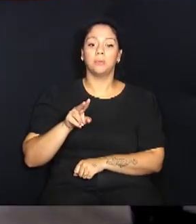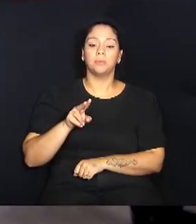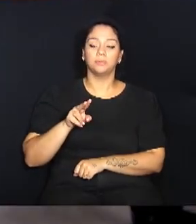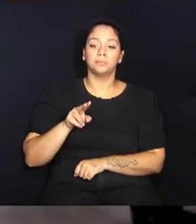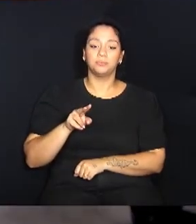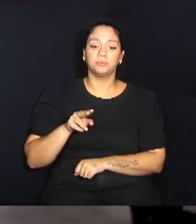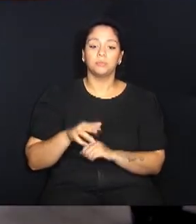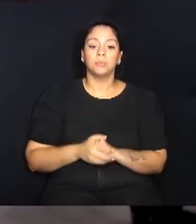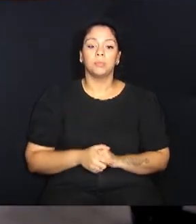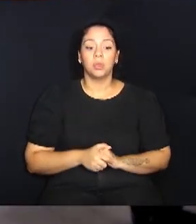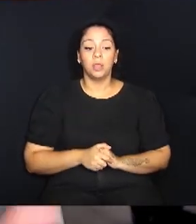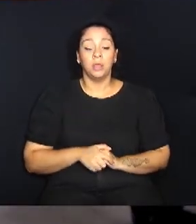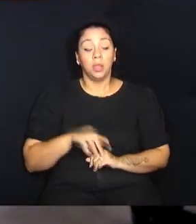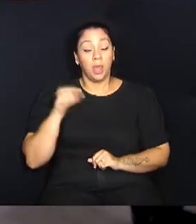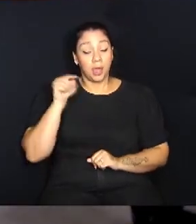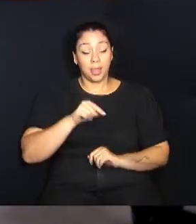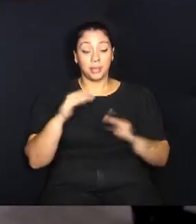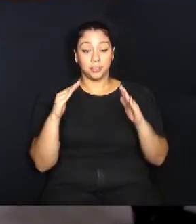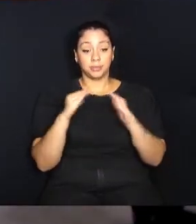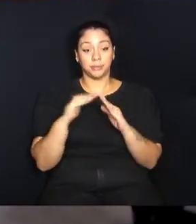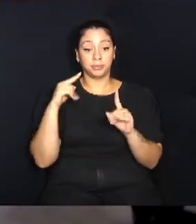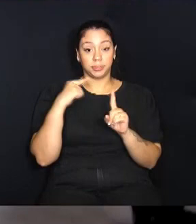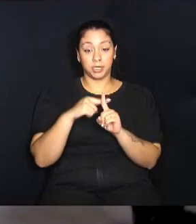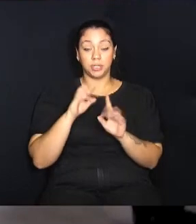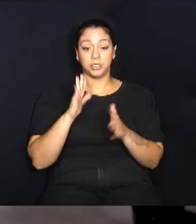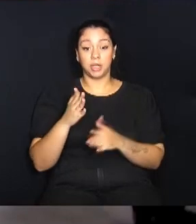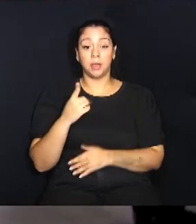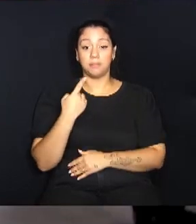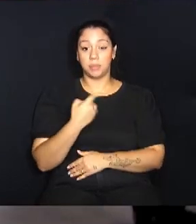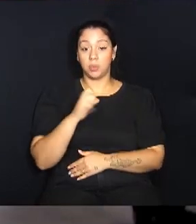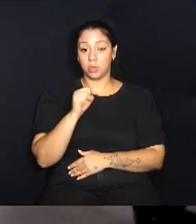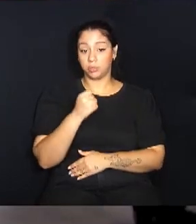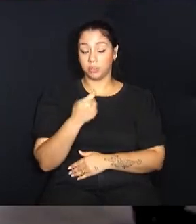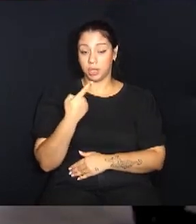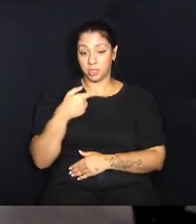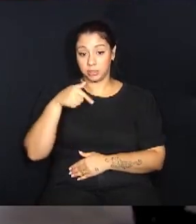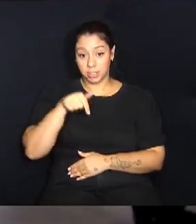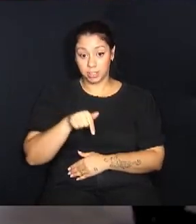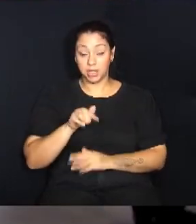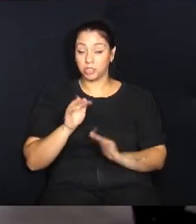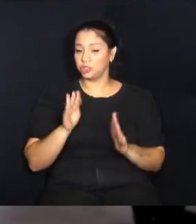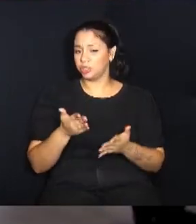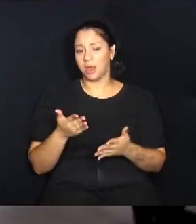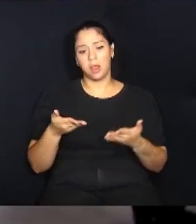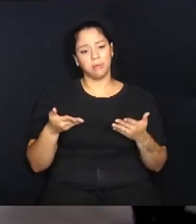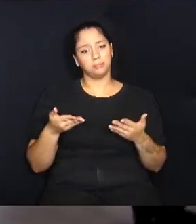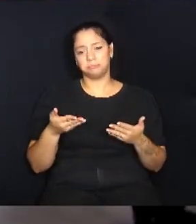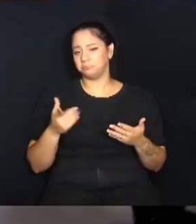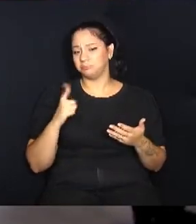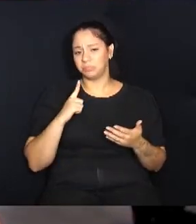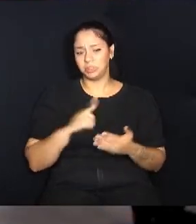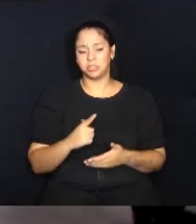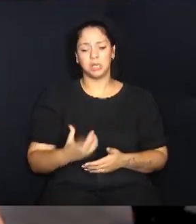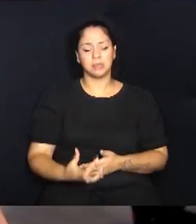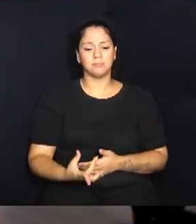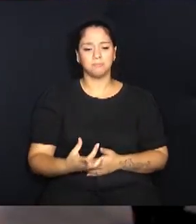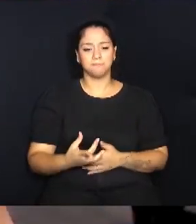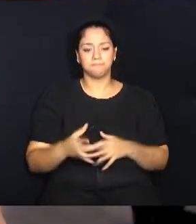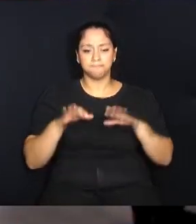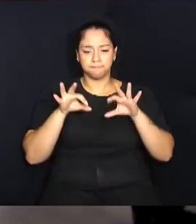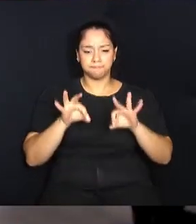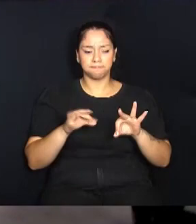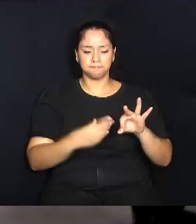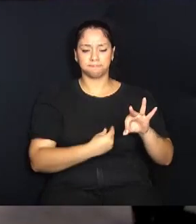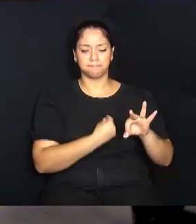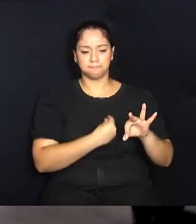igreja tinha, desde 1817, ela tinha, enfim, uma atuação muito forte ali no centro, porque